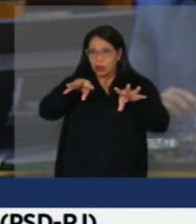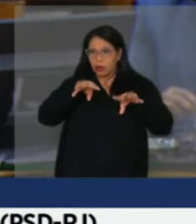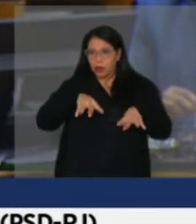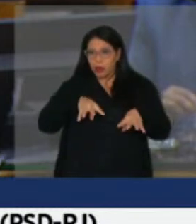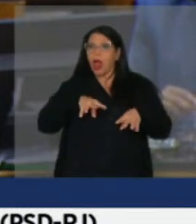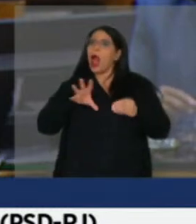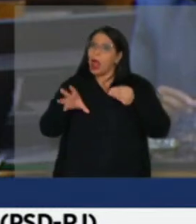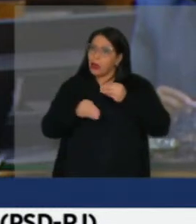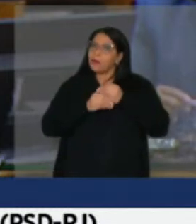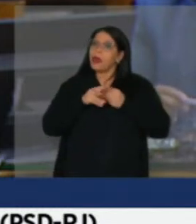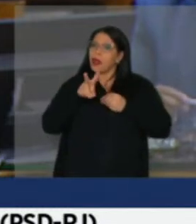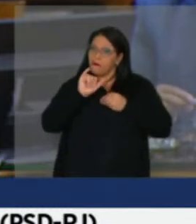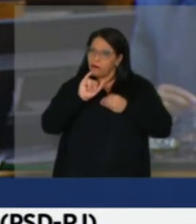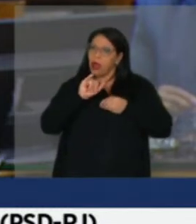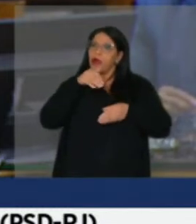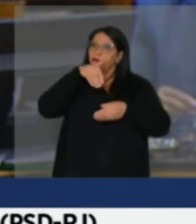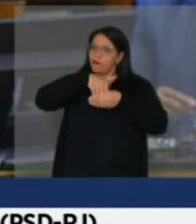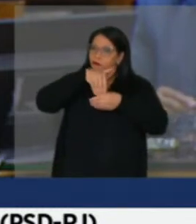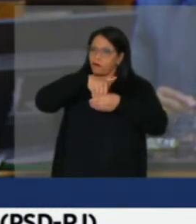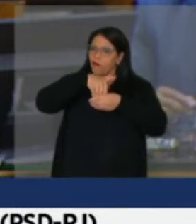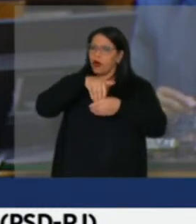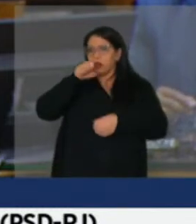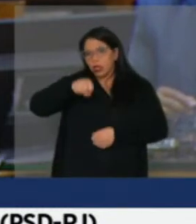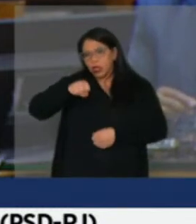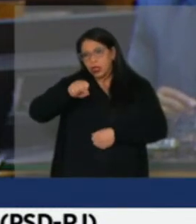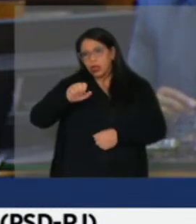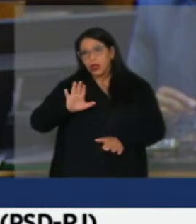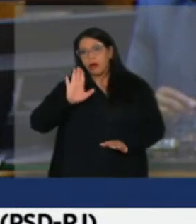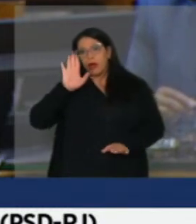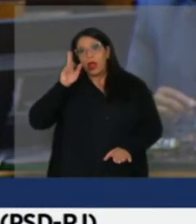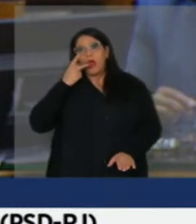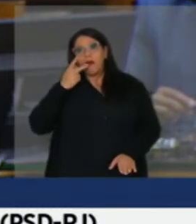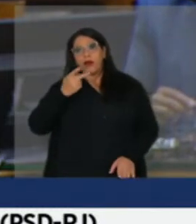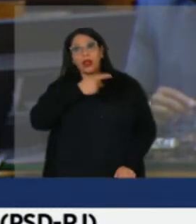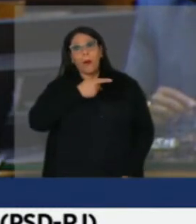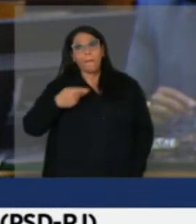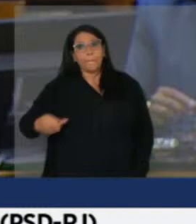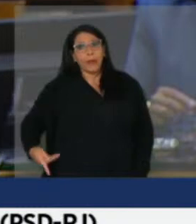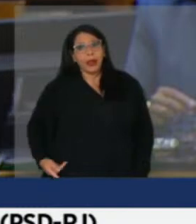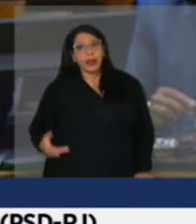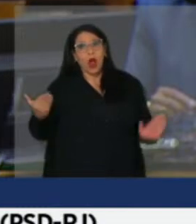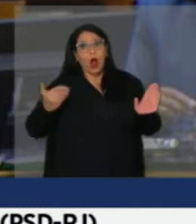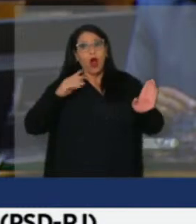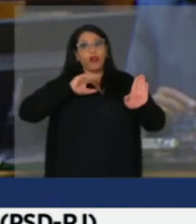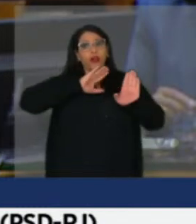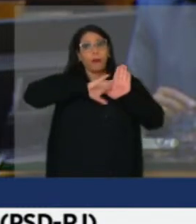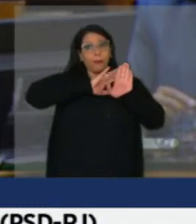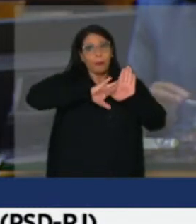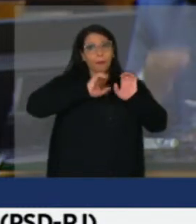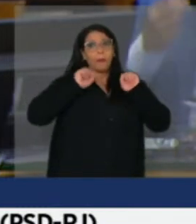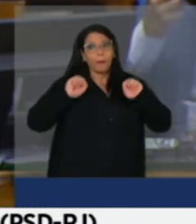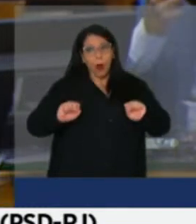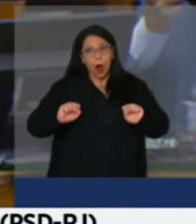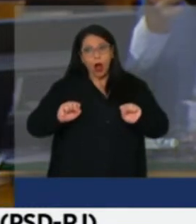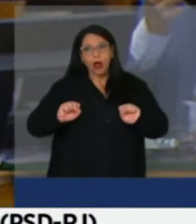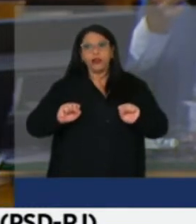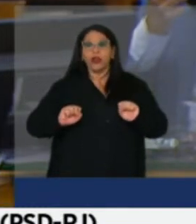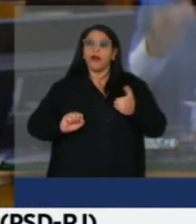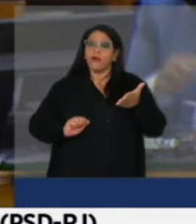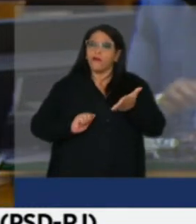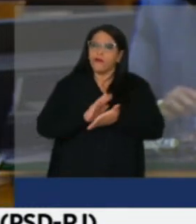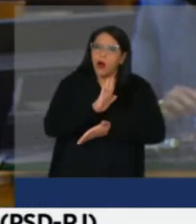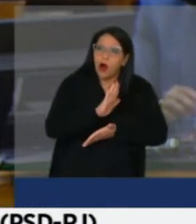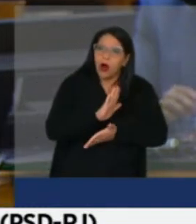será votada. É isso que eu quis dizer como presidente da casa, que quem pode mais, quem pode caçar,